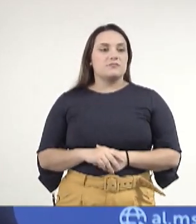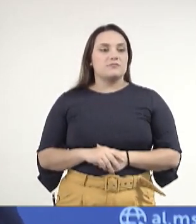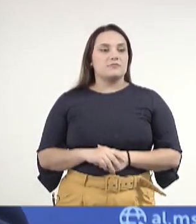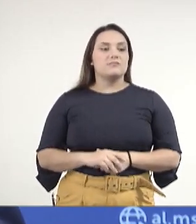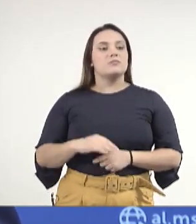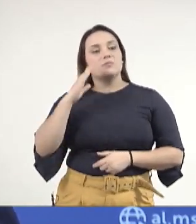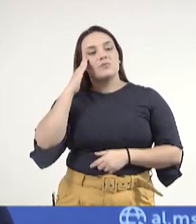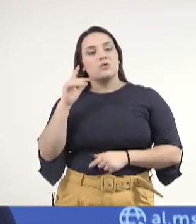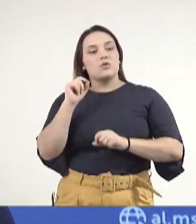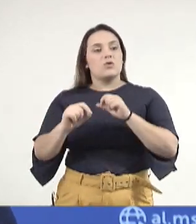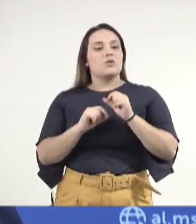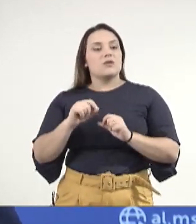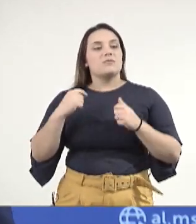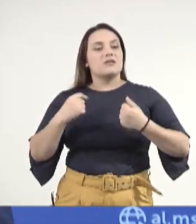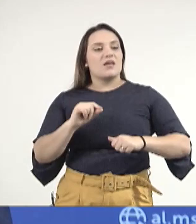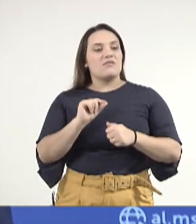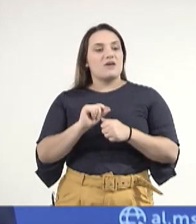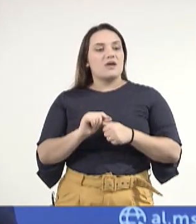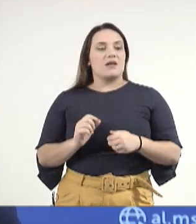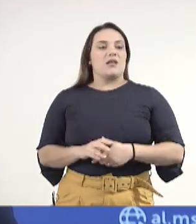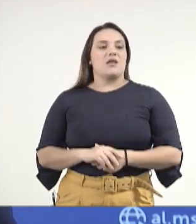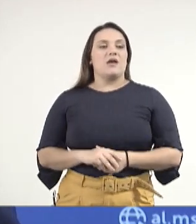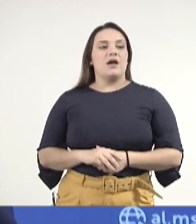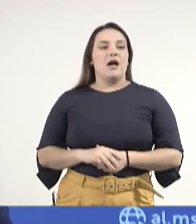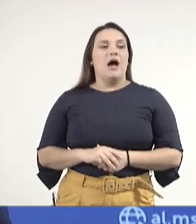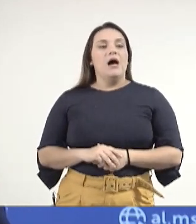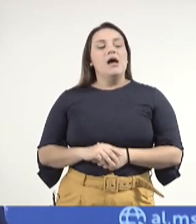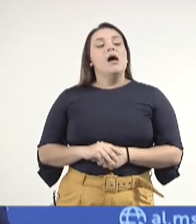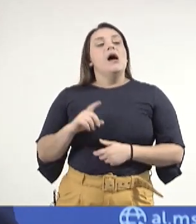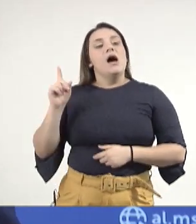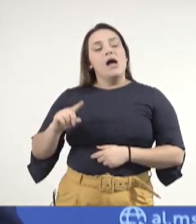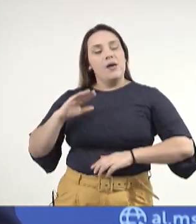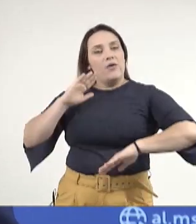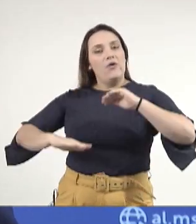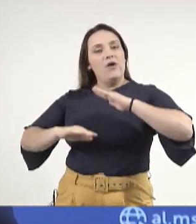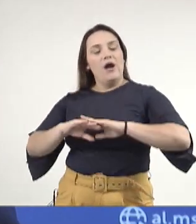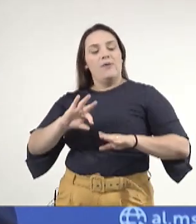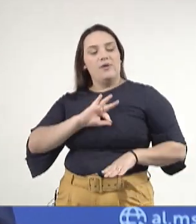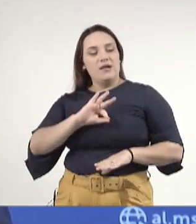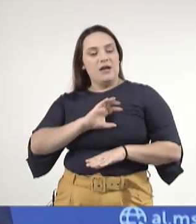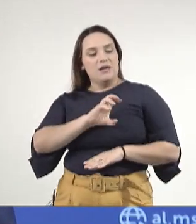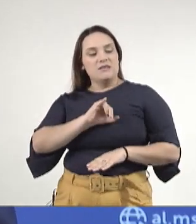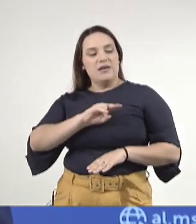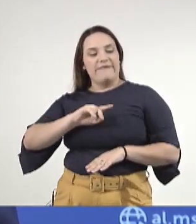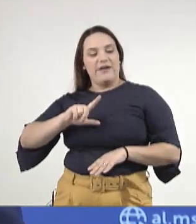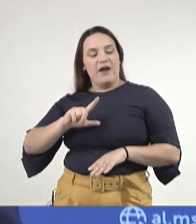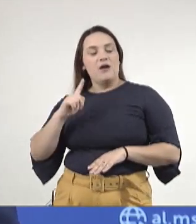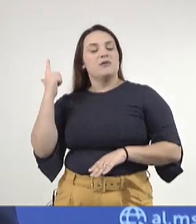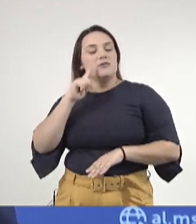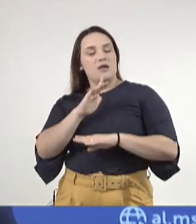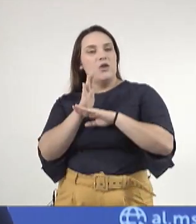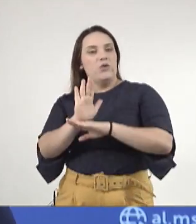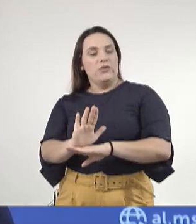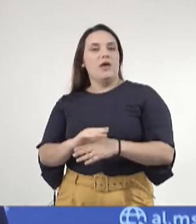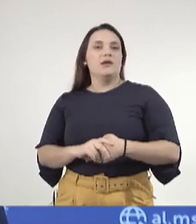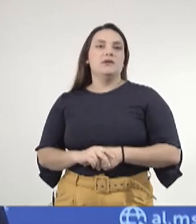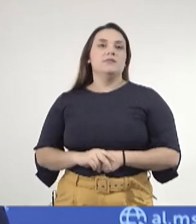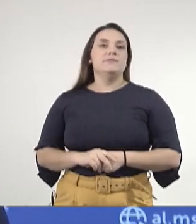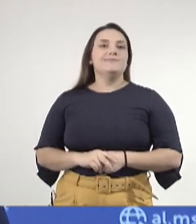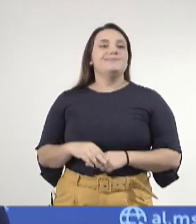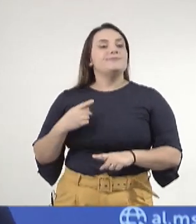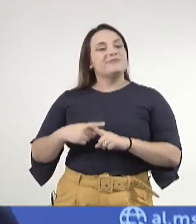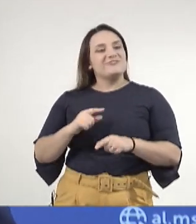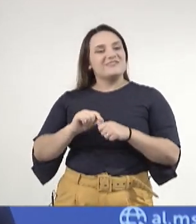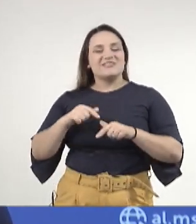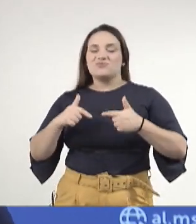correções de rumo que nós temos que fazer é justamente na carreira do policial civil, para que a gente possa ajudar eles, e até mesmo porque eles